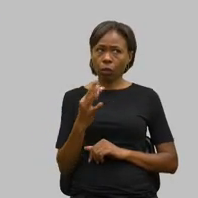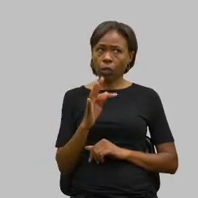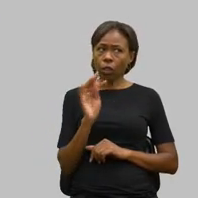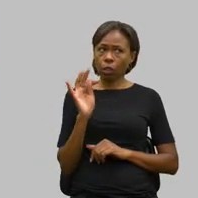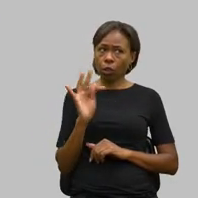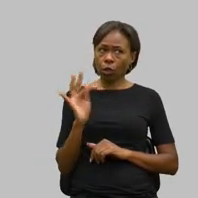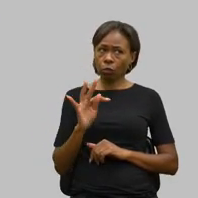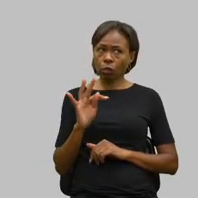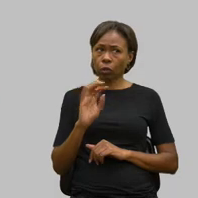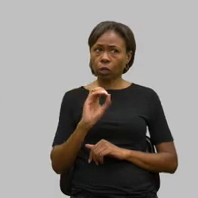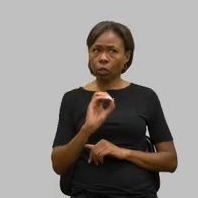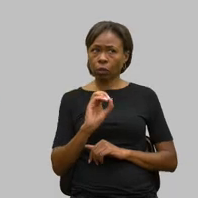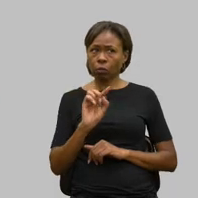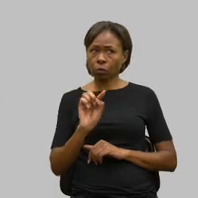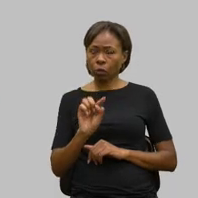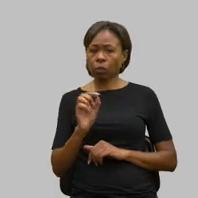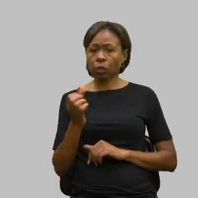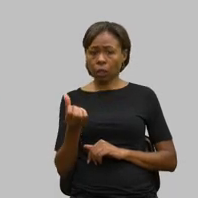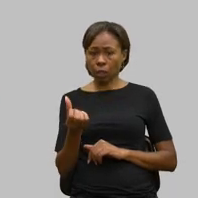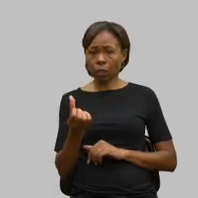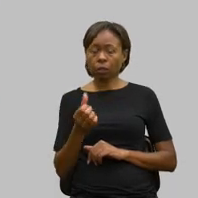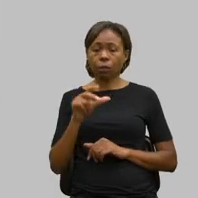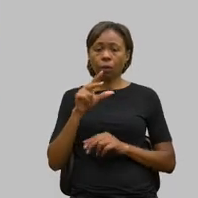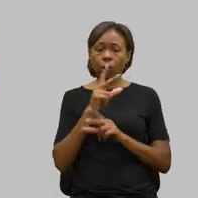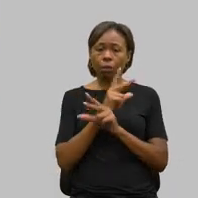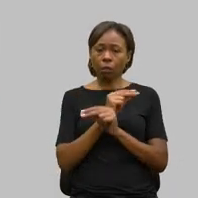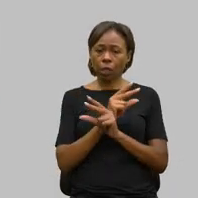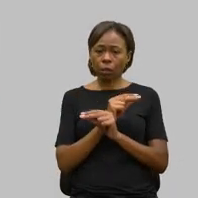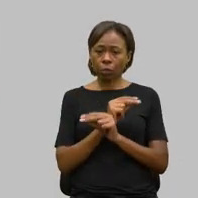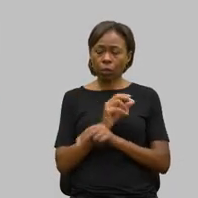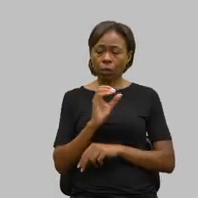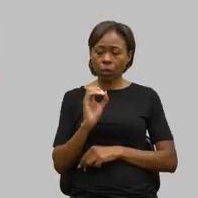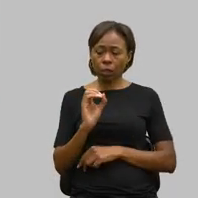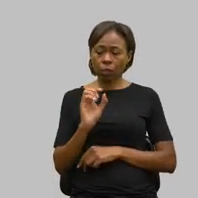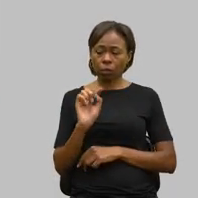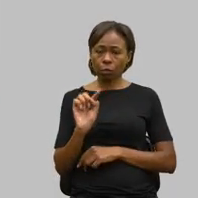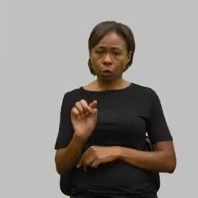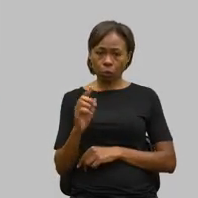acredito que sim. Patos de Minas com 0,4%.